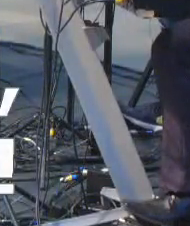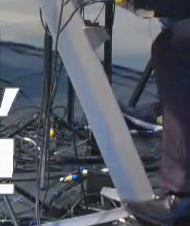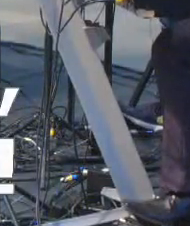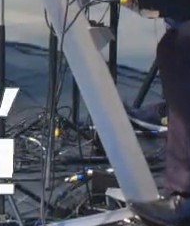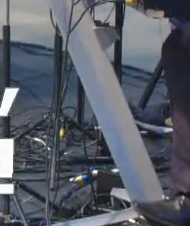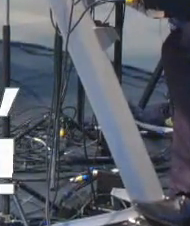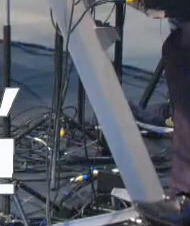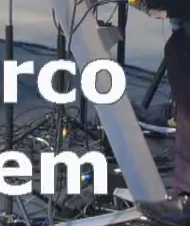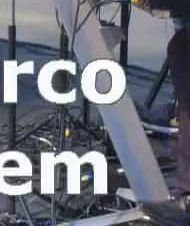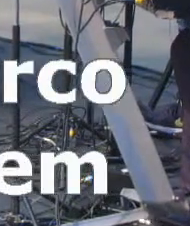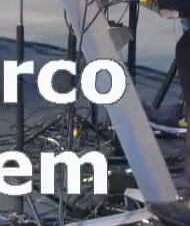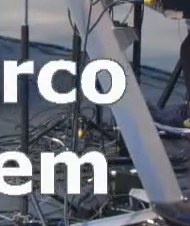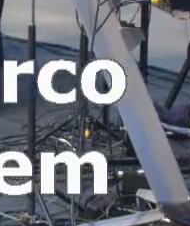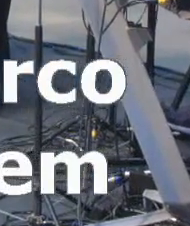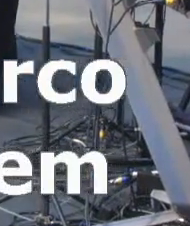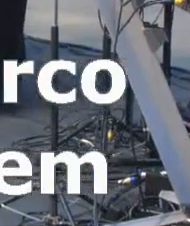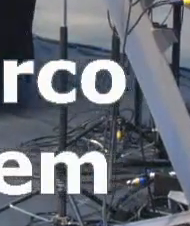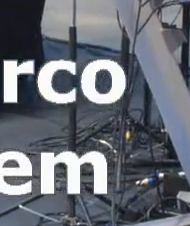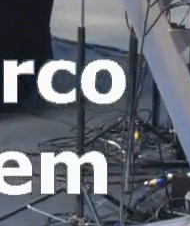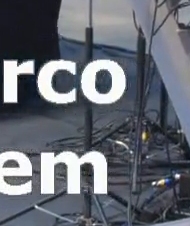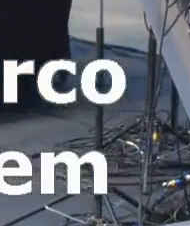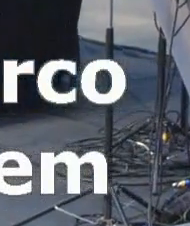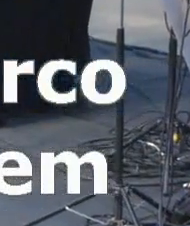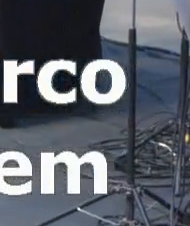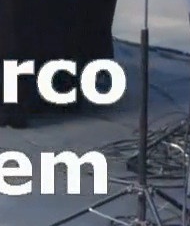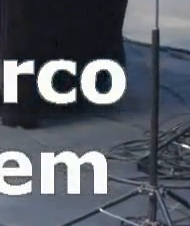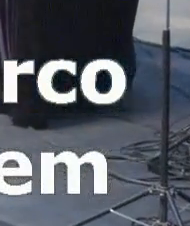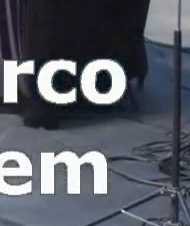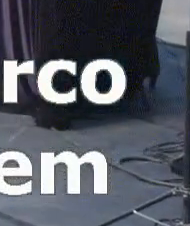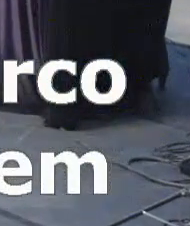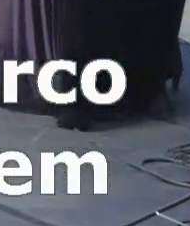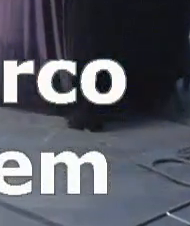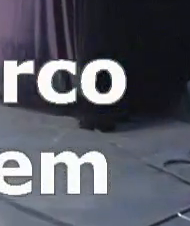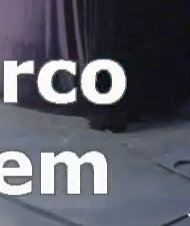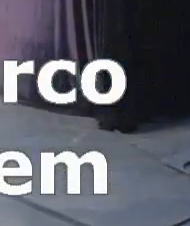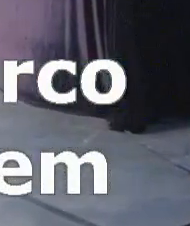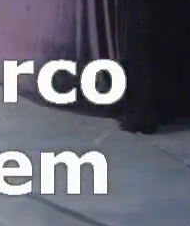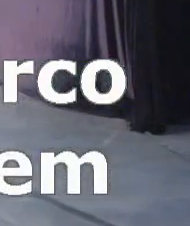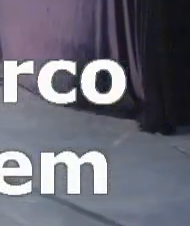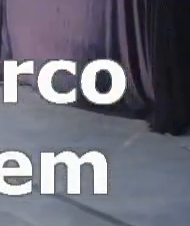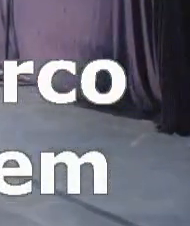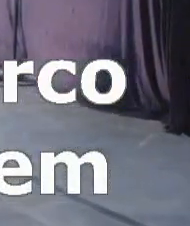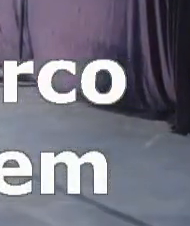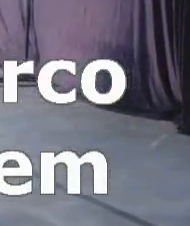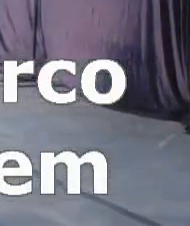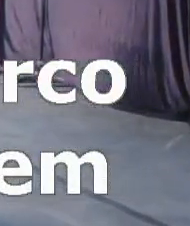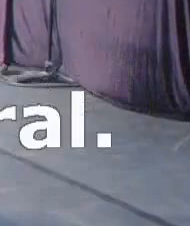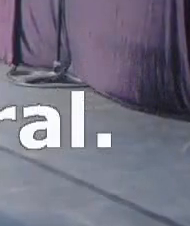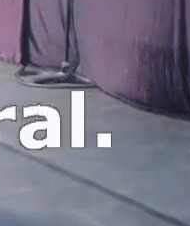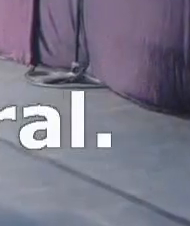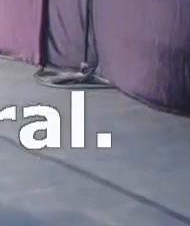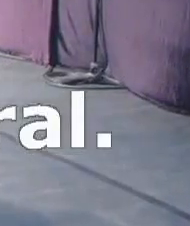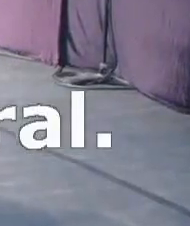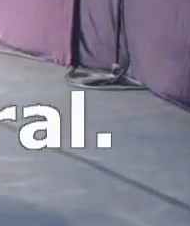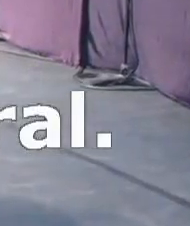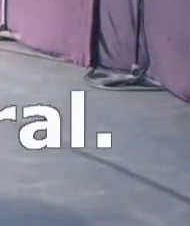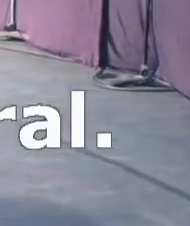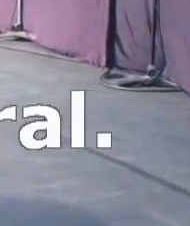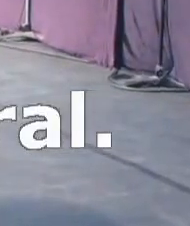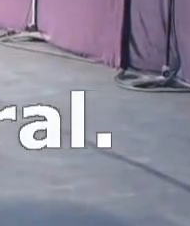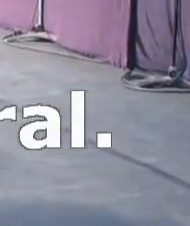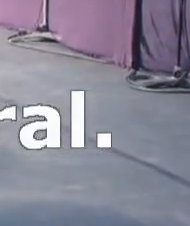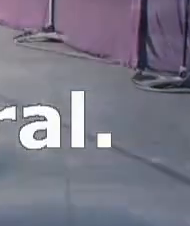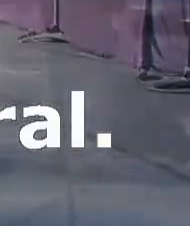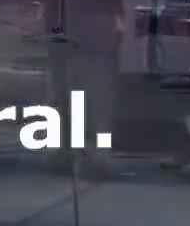vai muito bem. Com Cristo no barco tudo vai muito bem. E